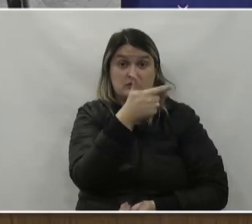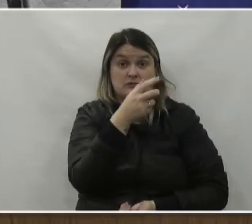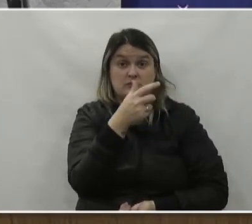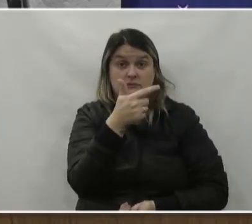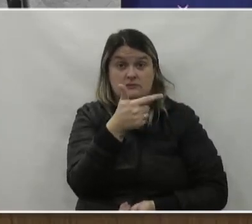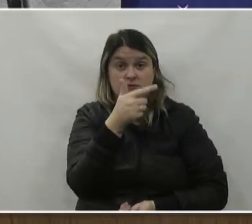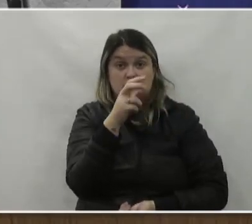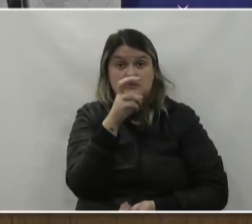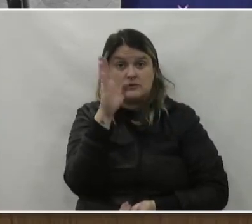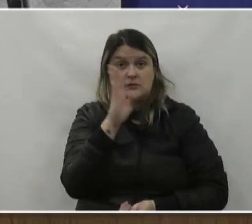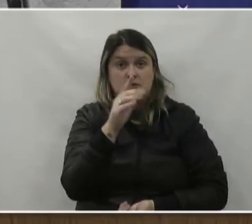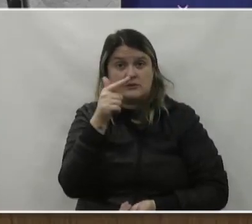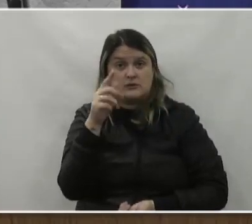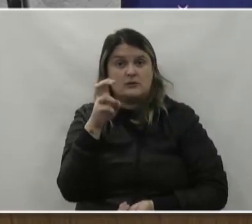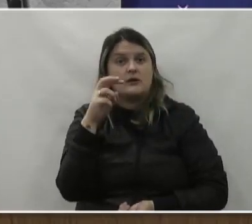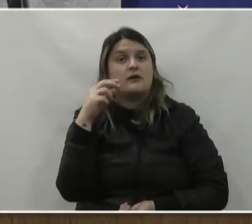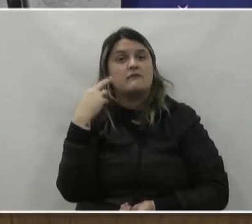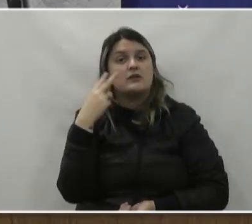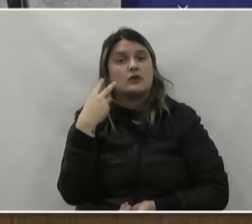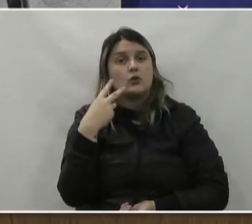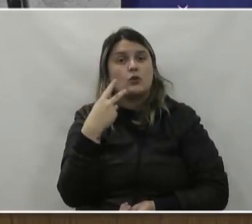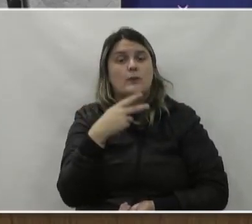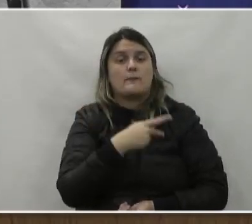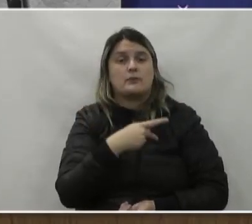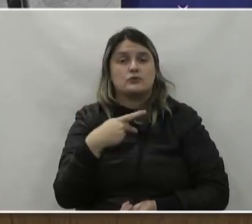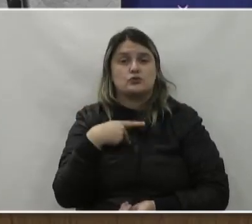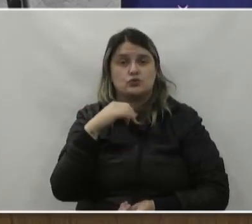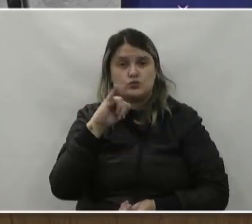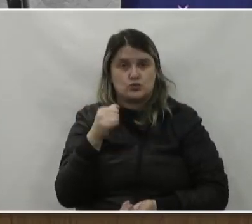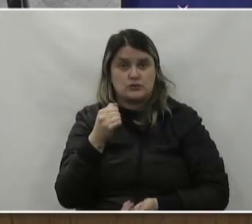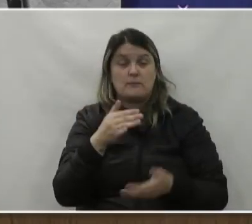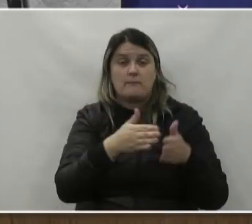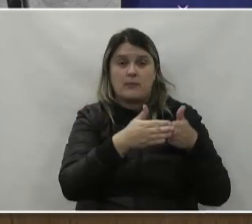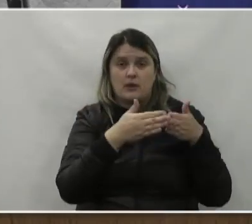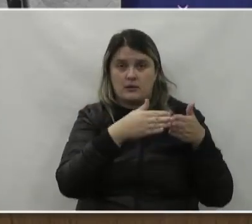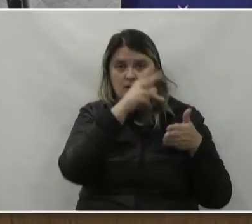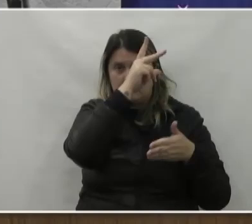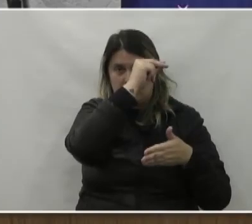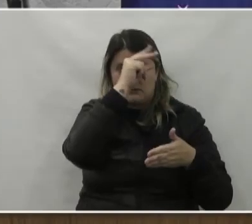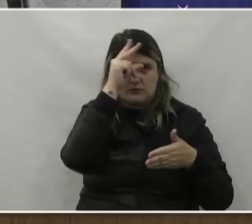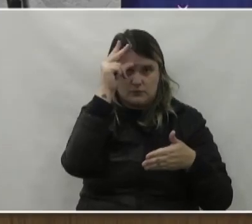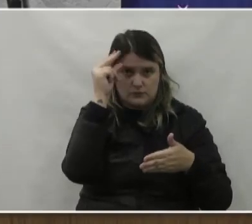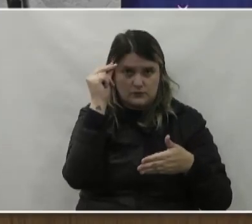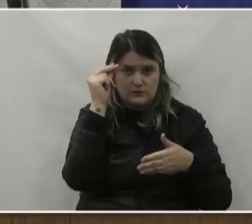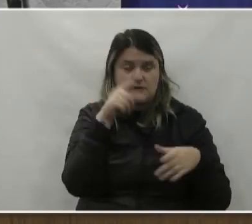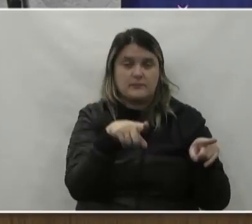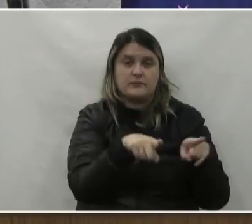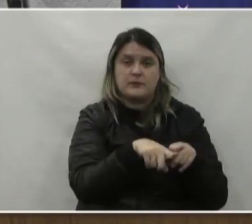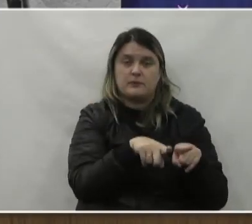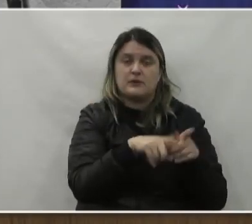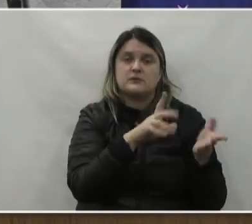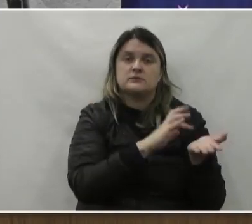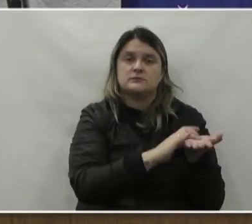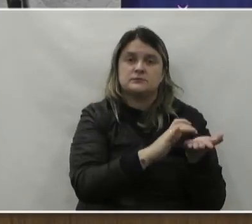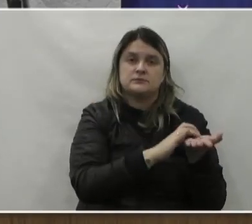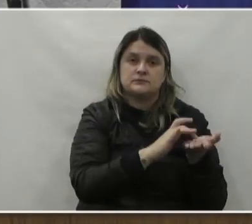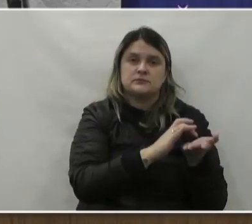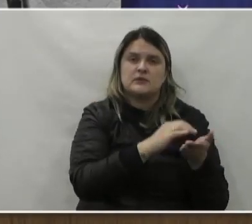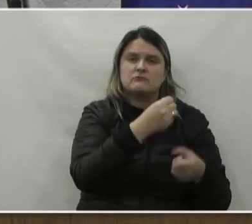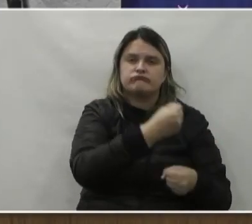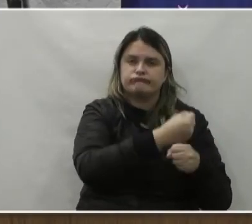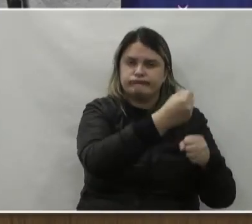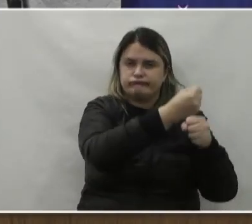225/2025 da vereadora Josi, ao Poder Executivo Municipal, por meio da Secretaria de